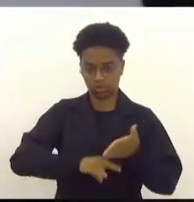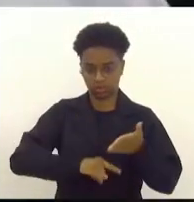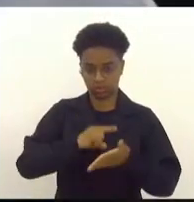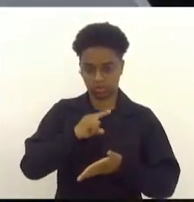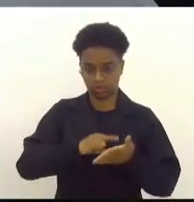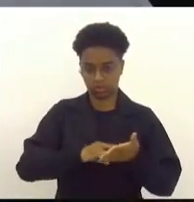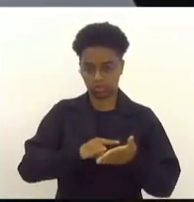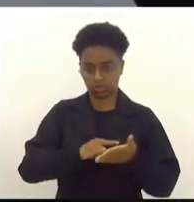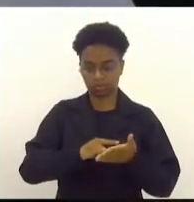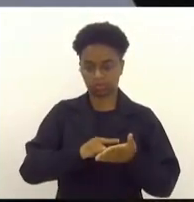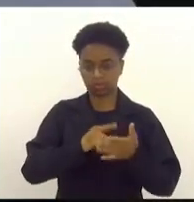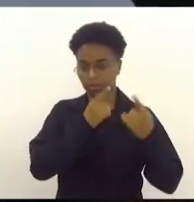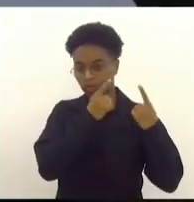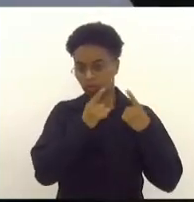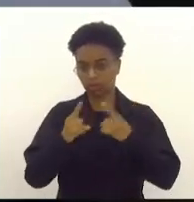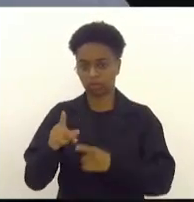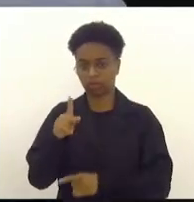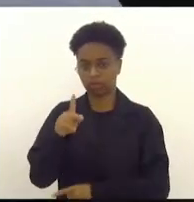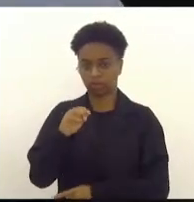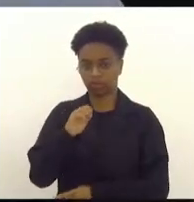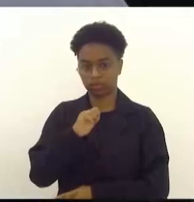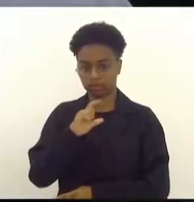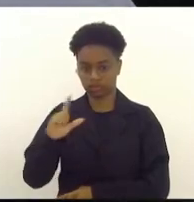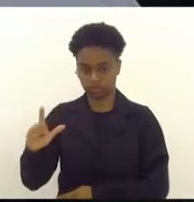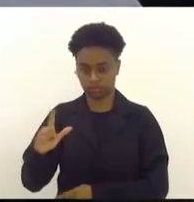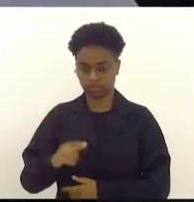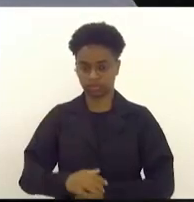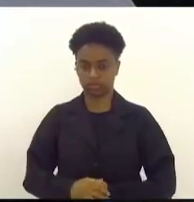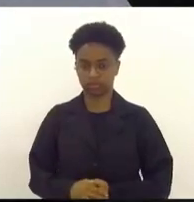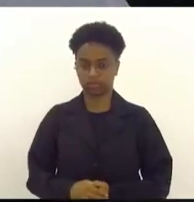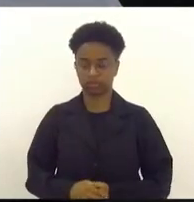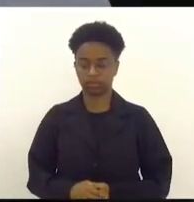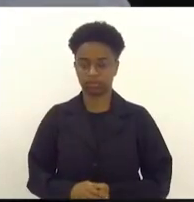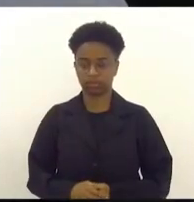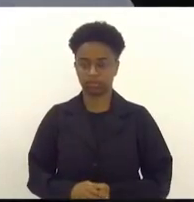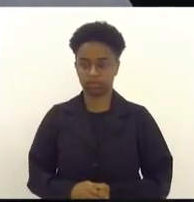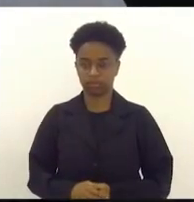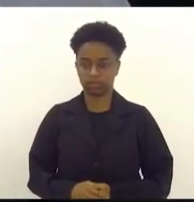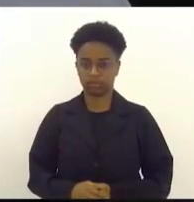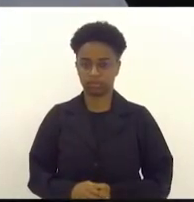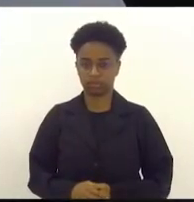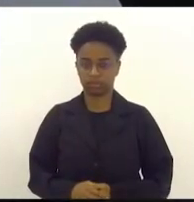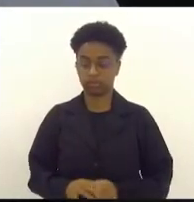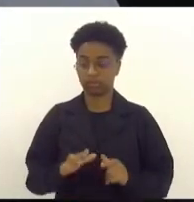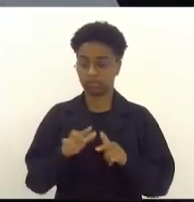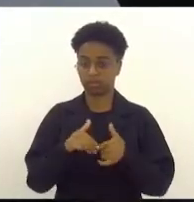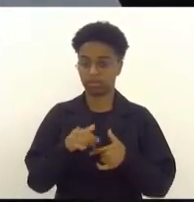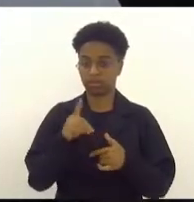ao PSOL contra o pessoal por causa da dpf 442